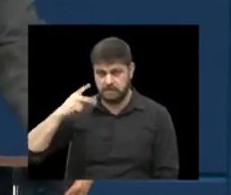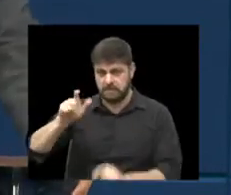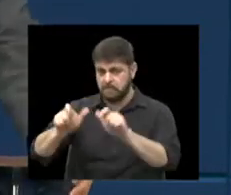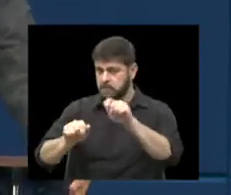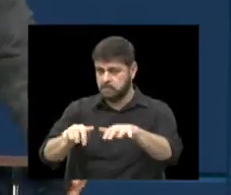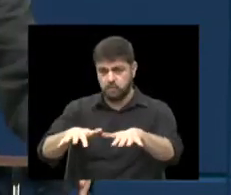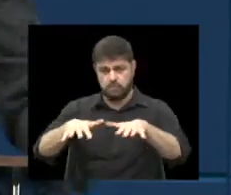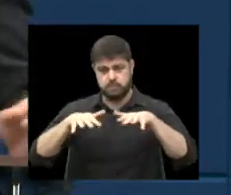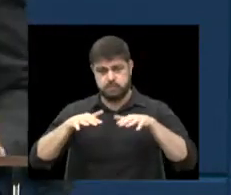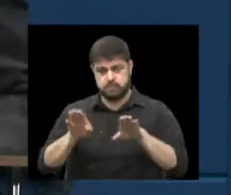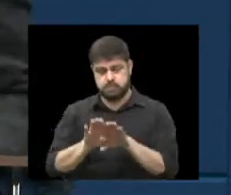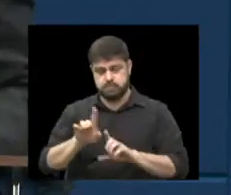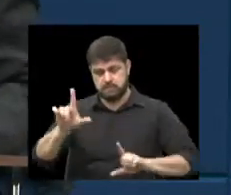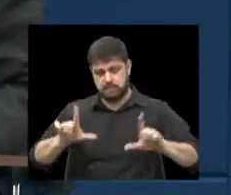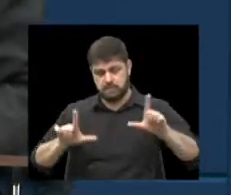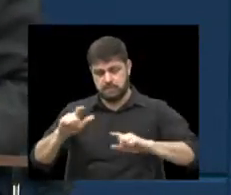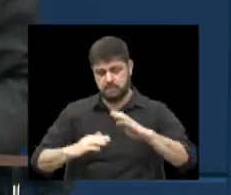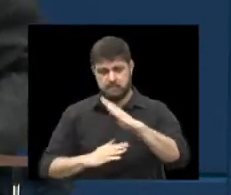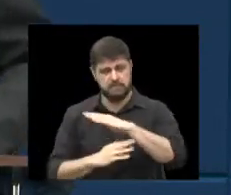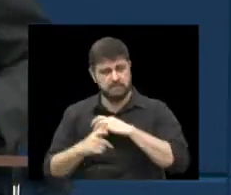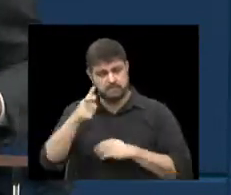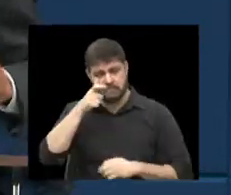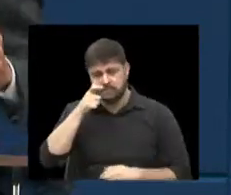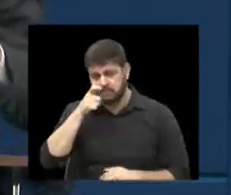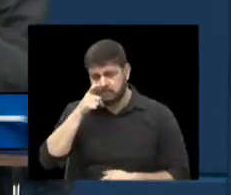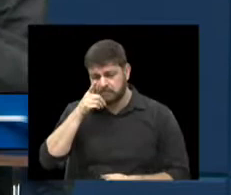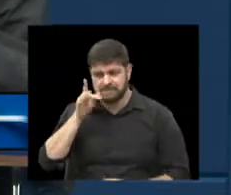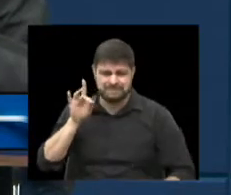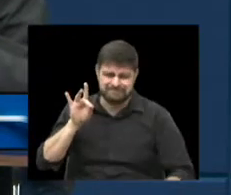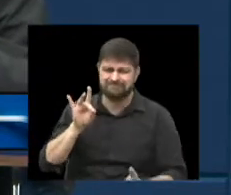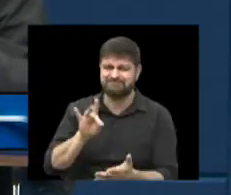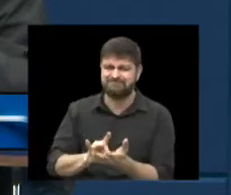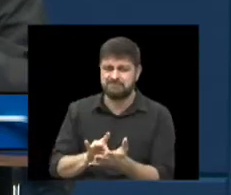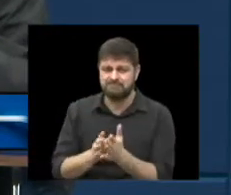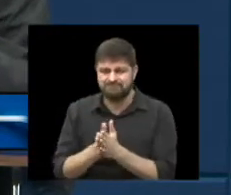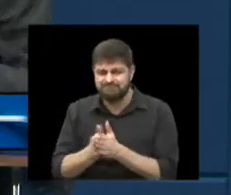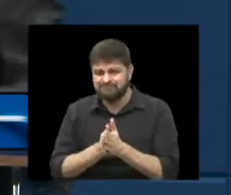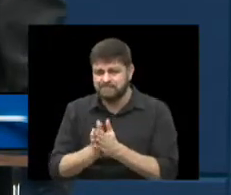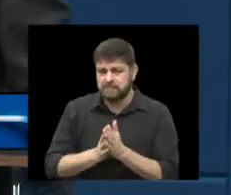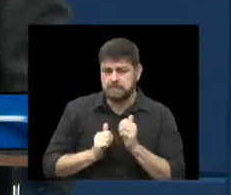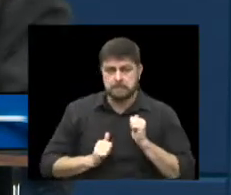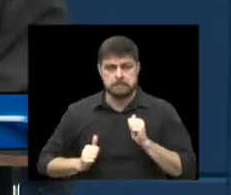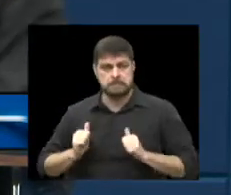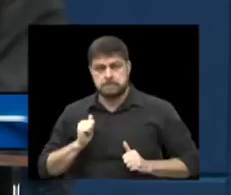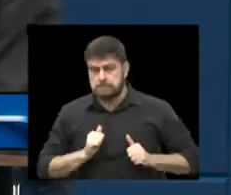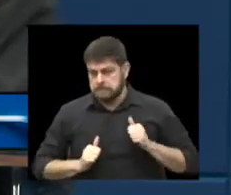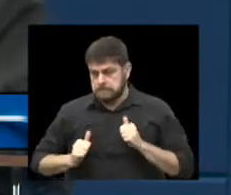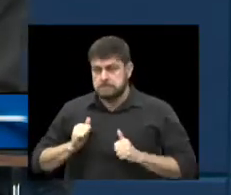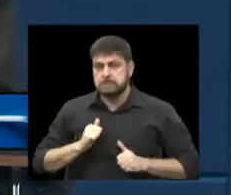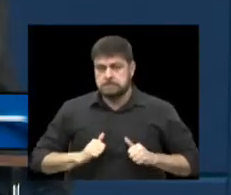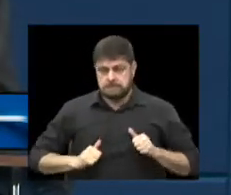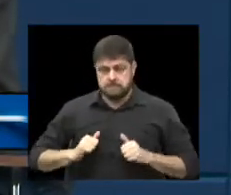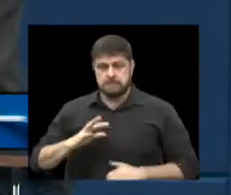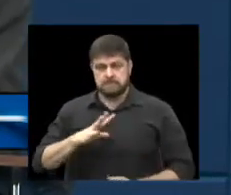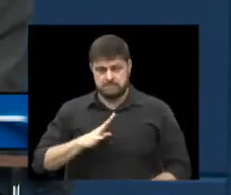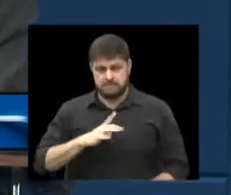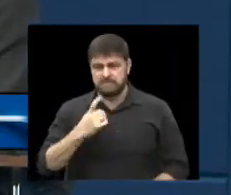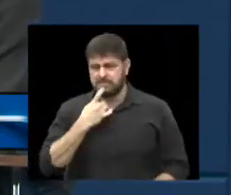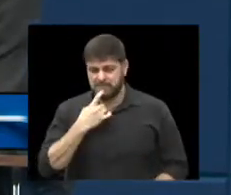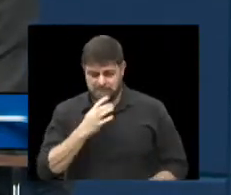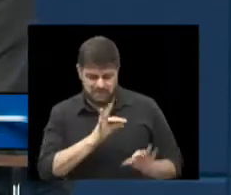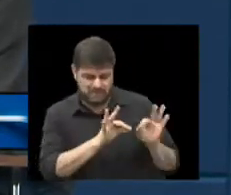presente, telespectadores, realmente há uma expectativa muito grande na cidade em relação a esse projeto de